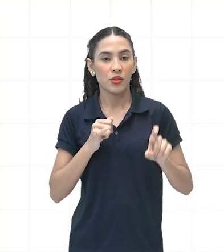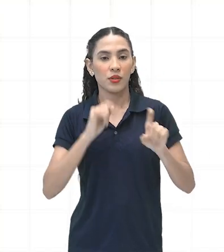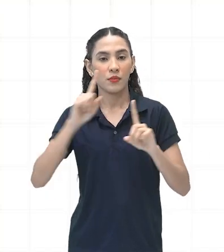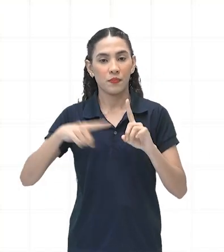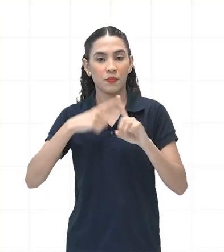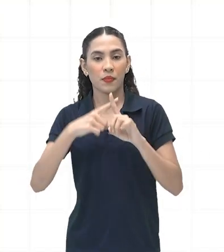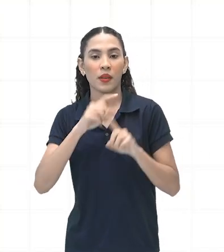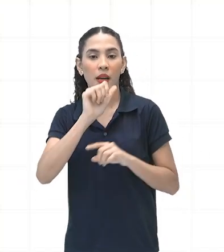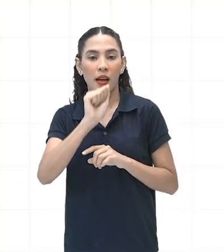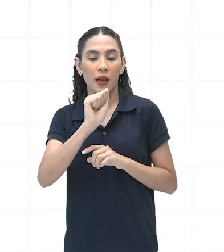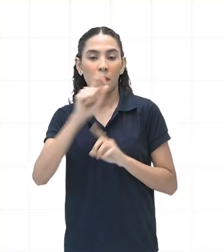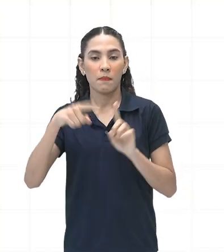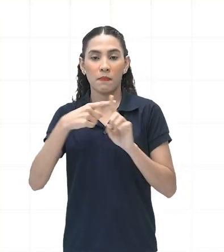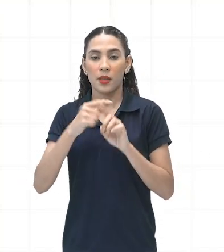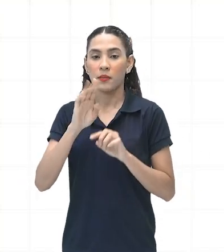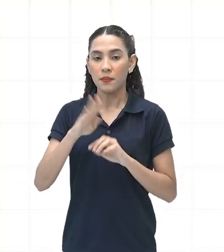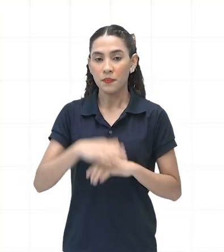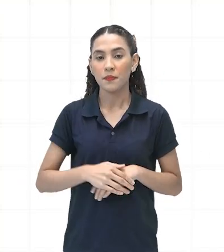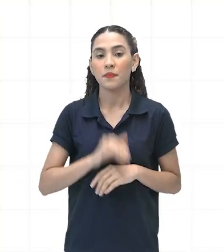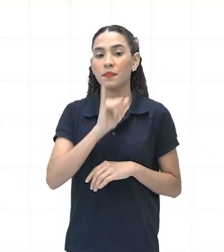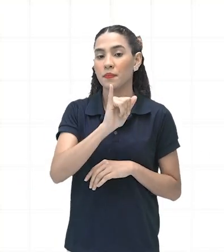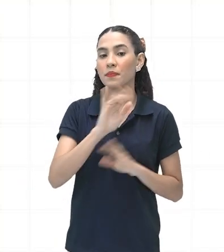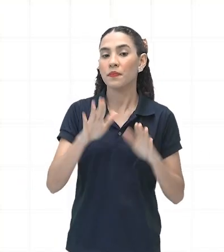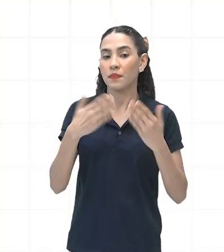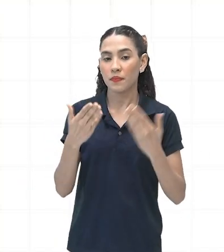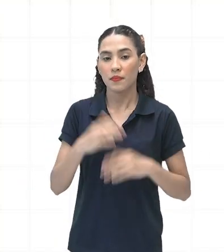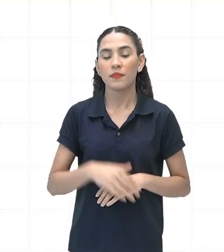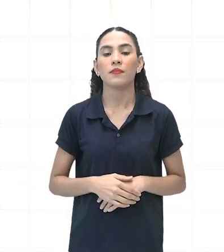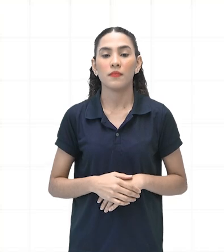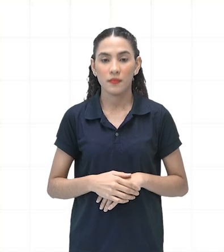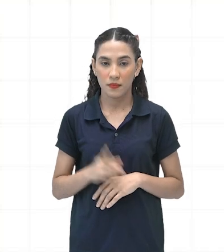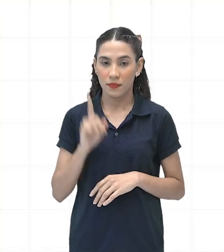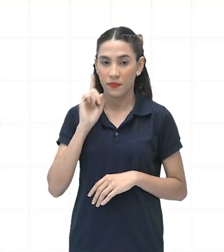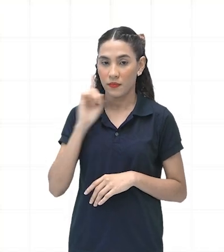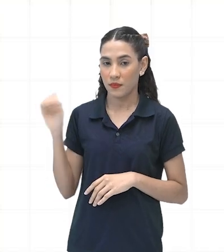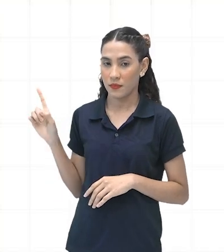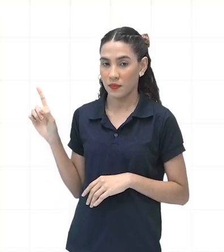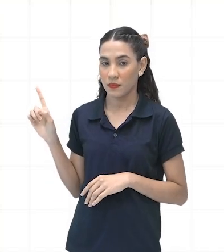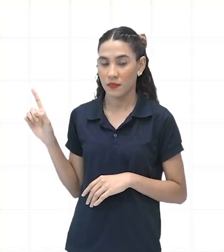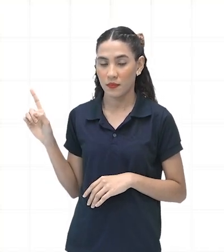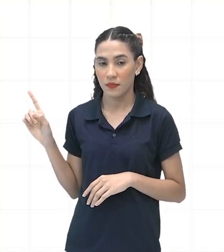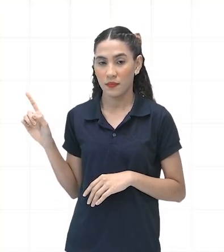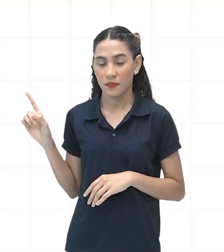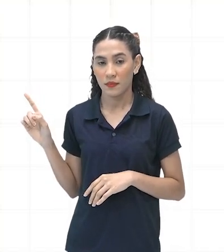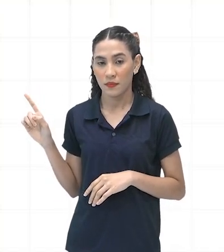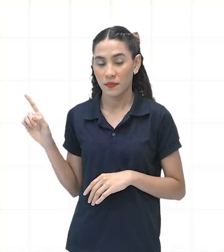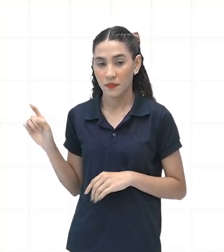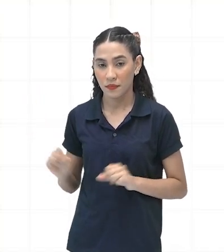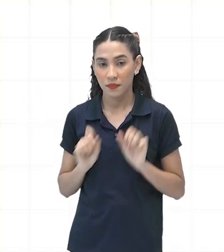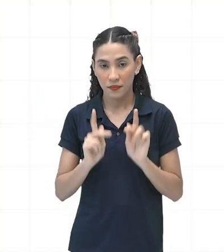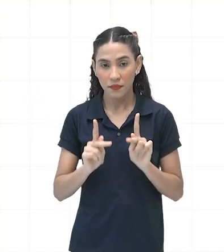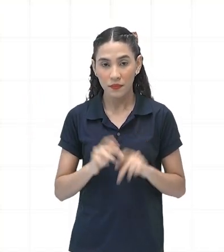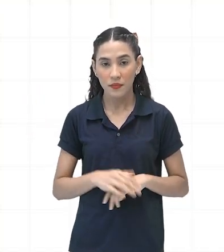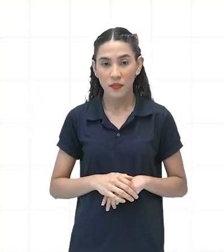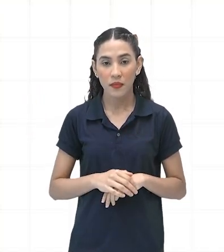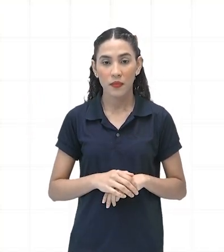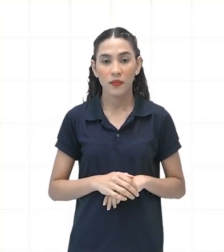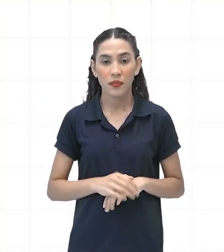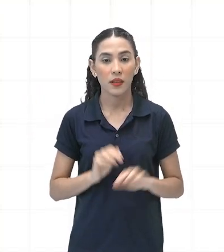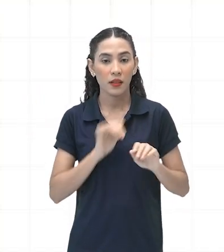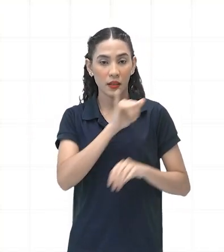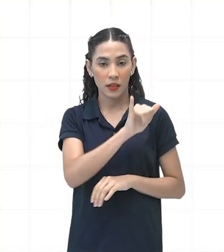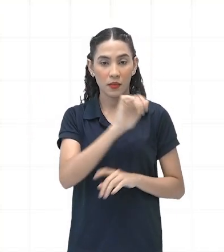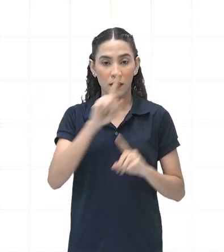soma de A mais B. E Y vai ser quem? Ó? Essa região aqui e essa região, certo? Então, vai ser